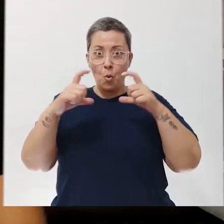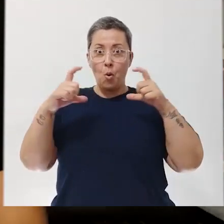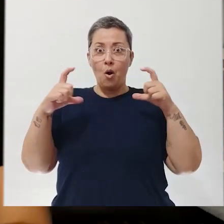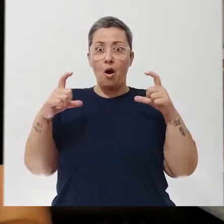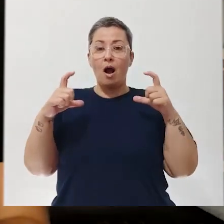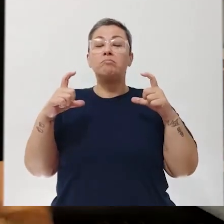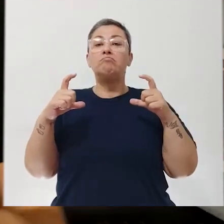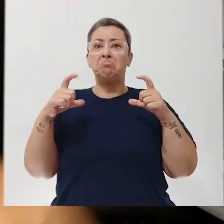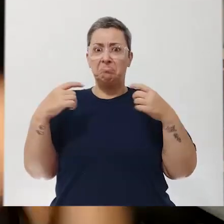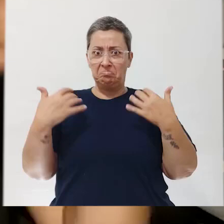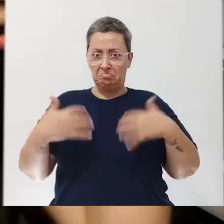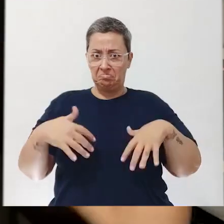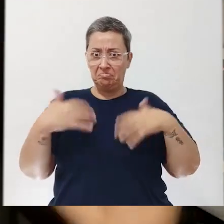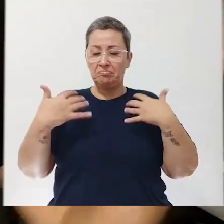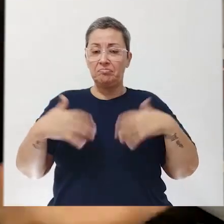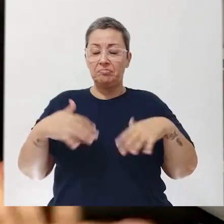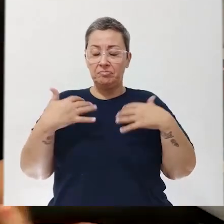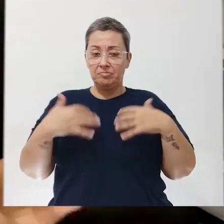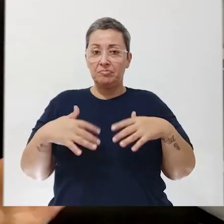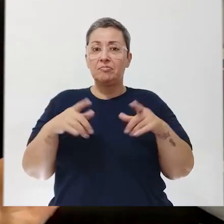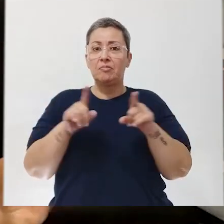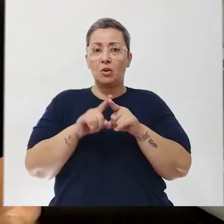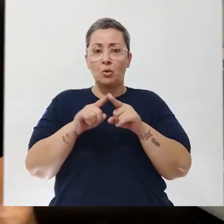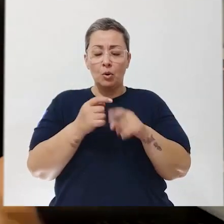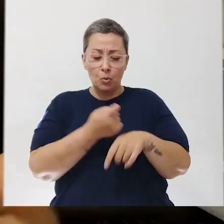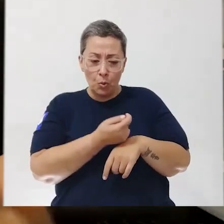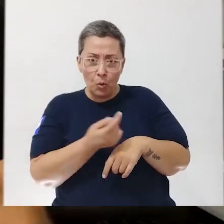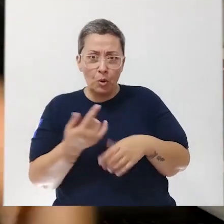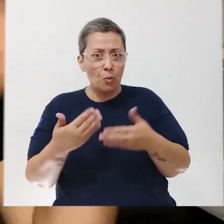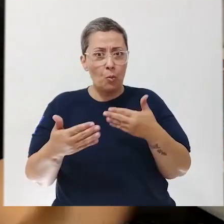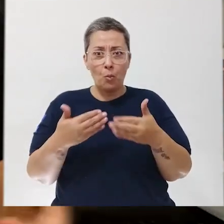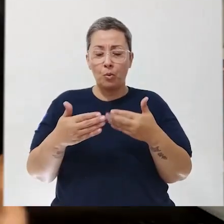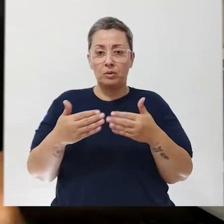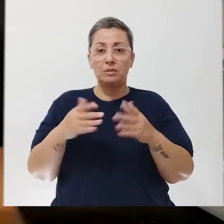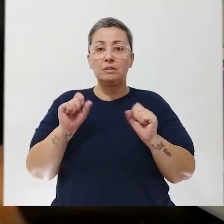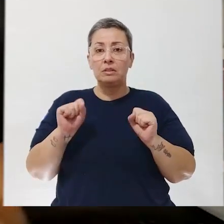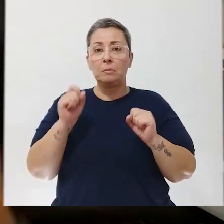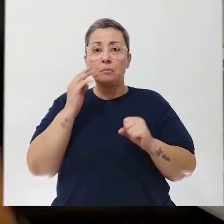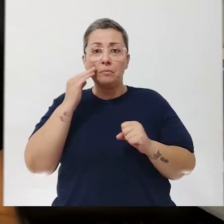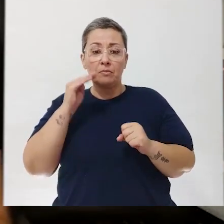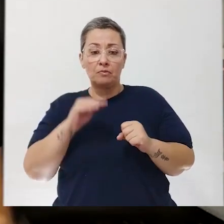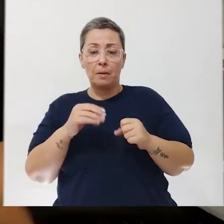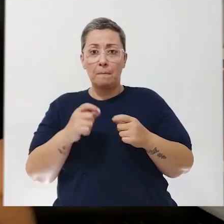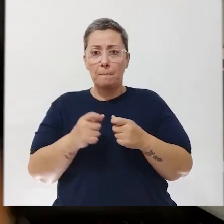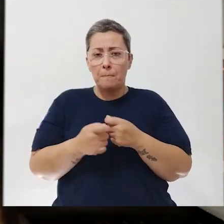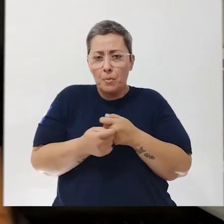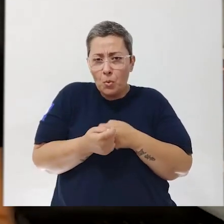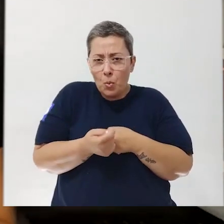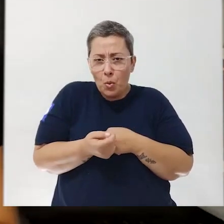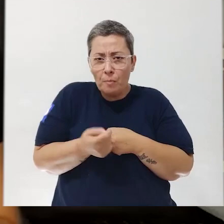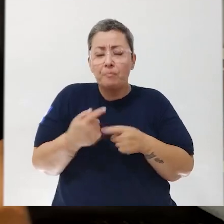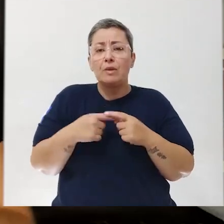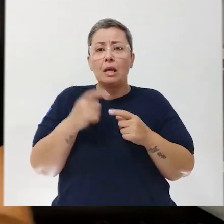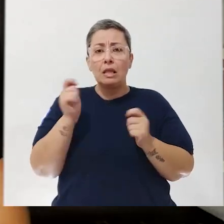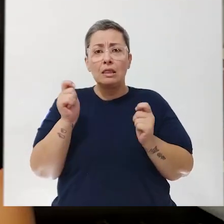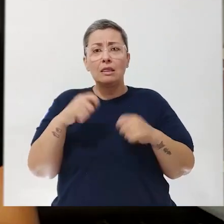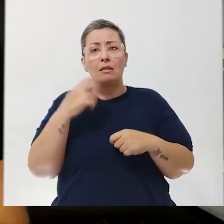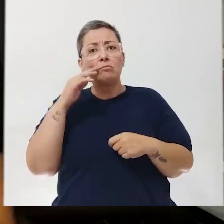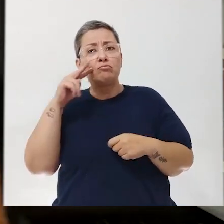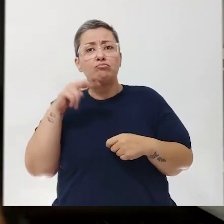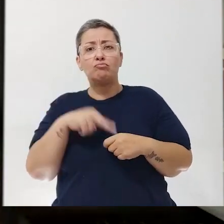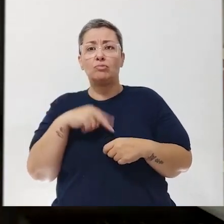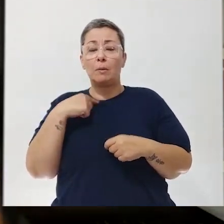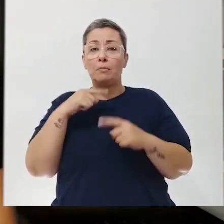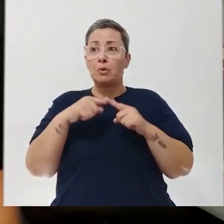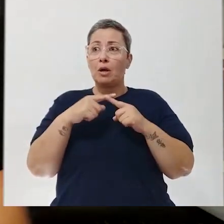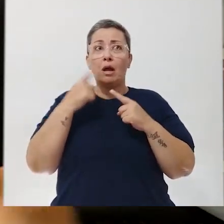potentes e aumenta inúmeras vezes o tamanho de alguma coisa, de uma imagem, né, de um micro-organismo, permitindo que enxerguemos